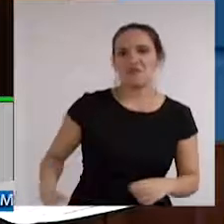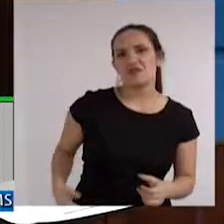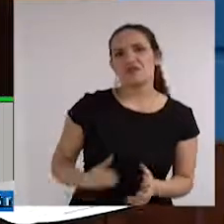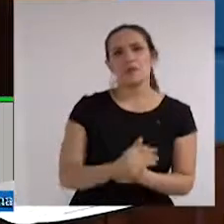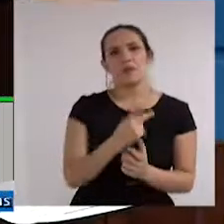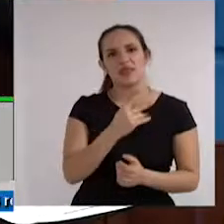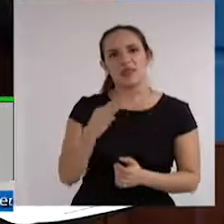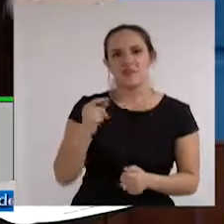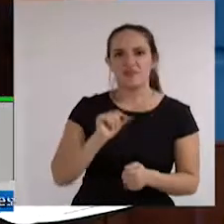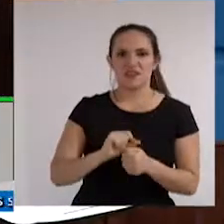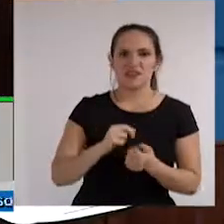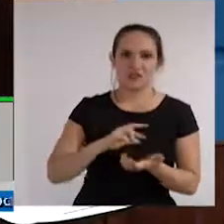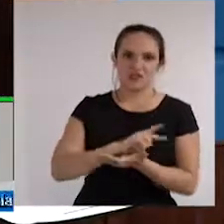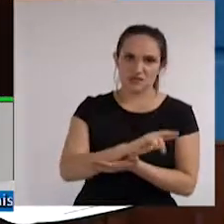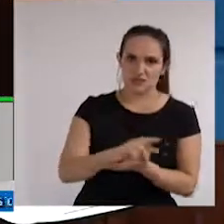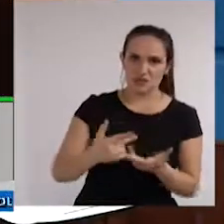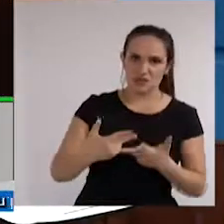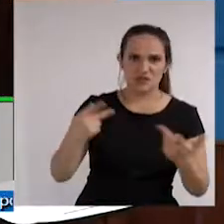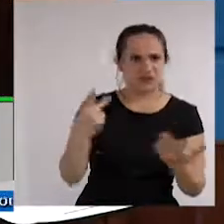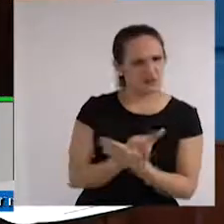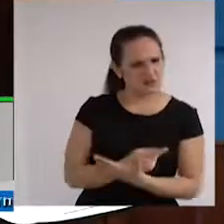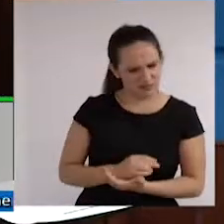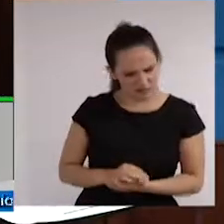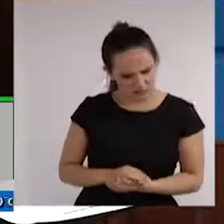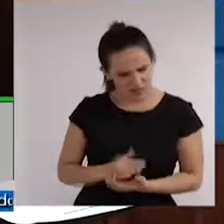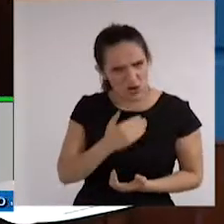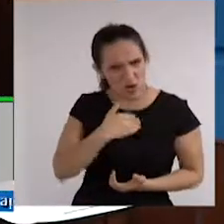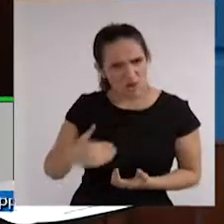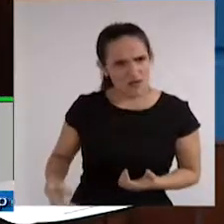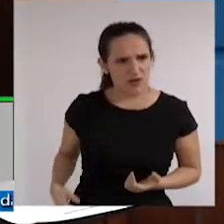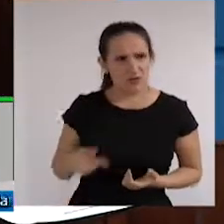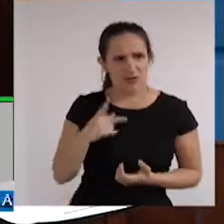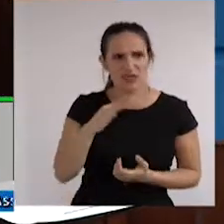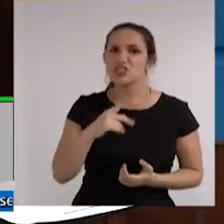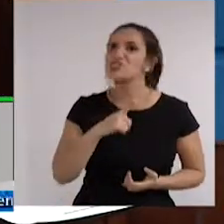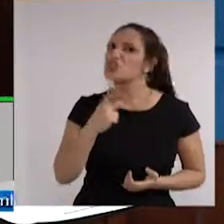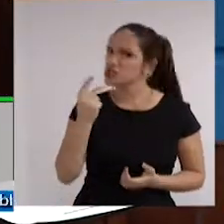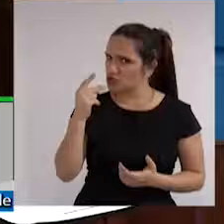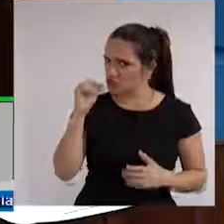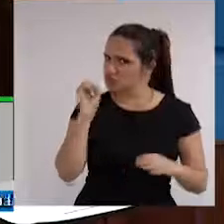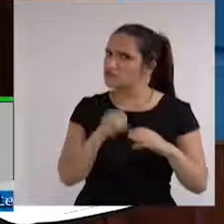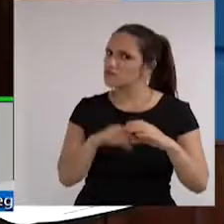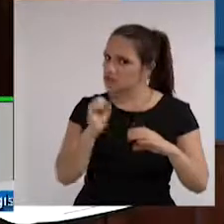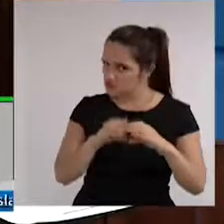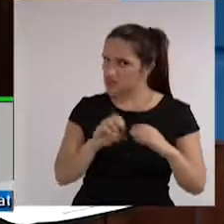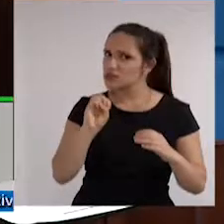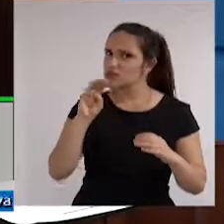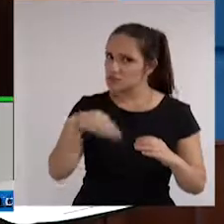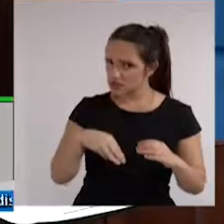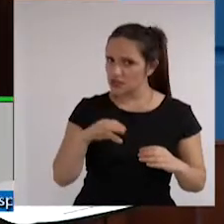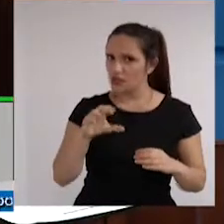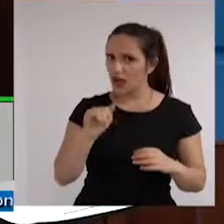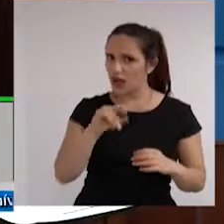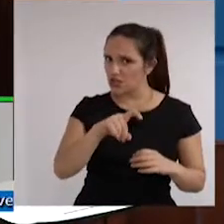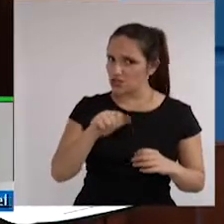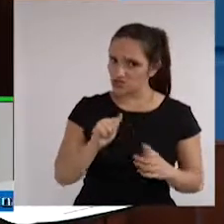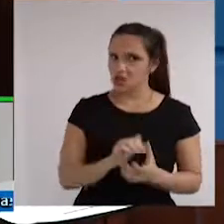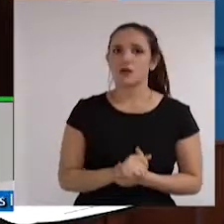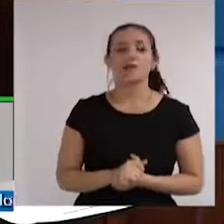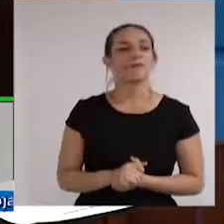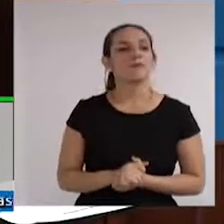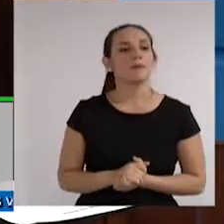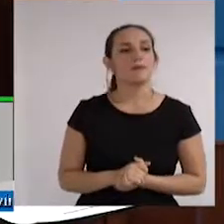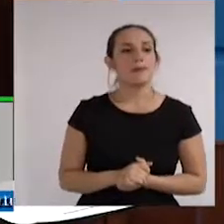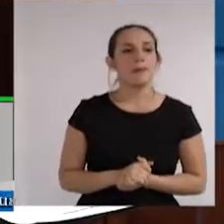irresponsável, fez isso, fez aquilo. O governo do PT deixou reservas, deixou dinheiro em caixa.